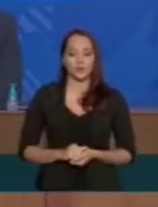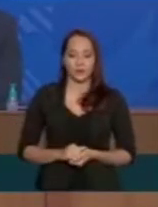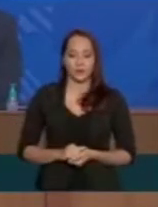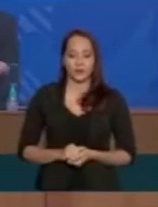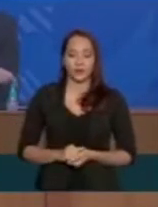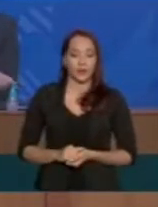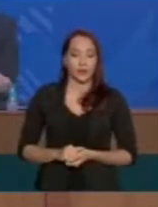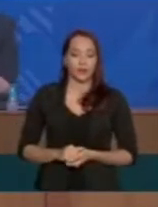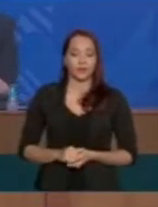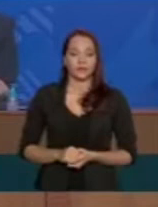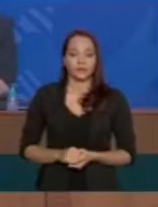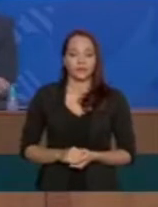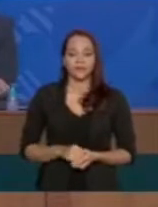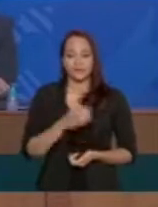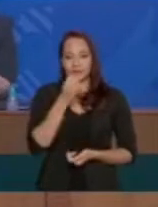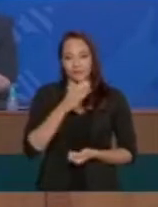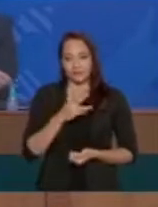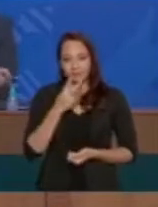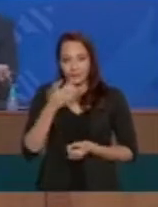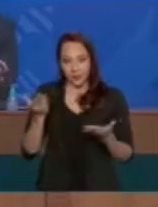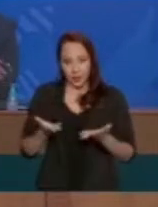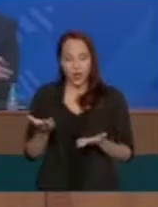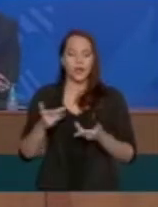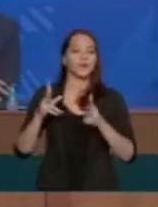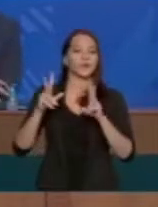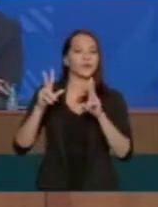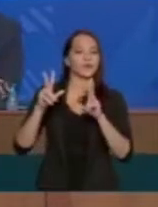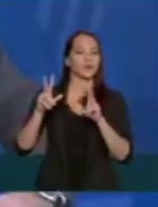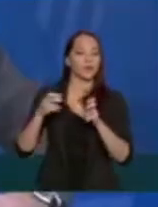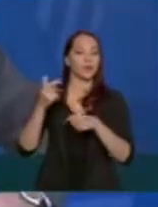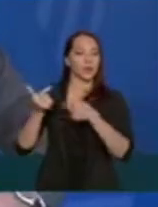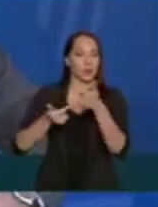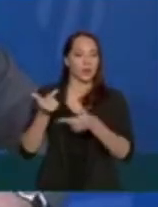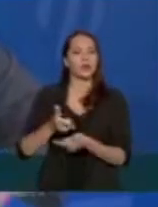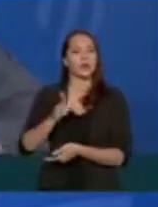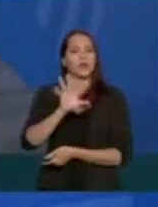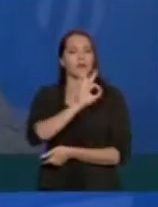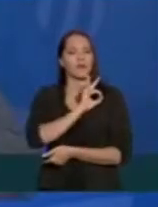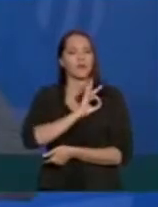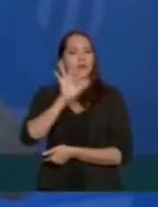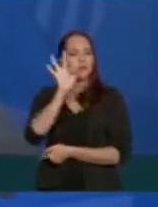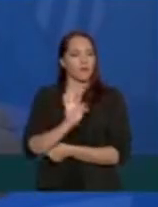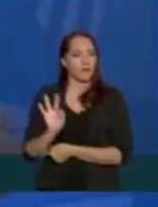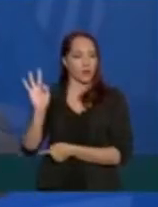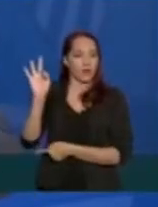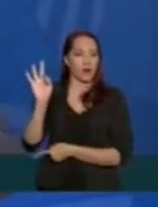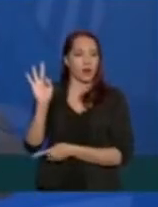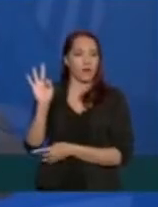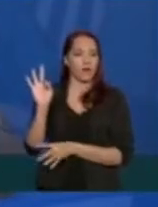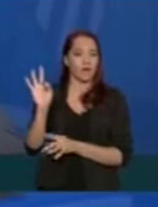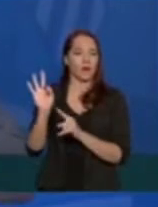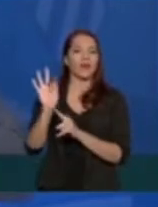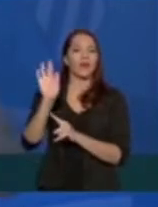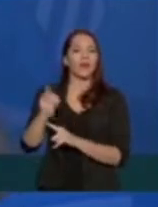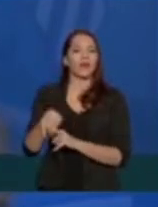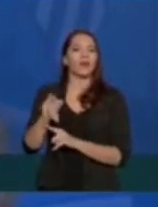Bom, sobre a questão das operações, a Polícia Federal é uma instituição